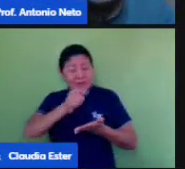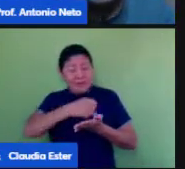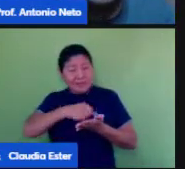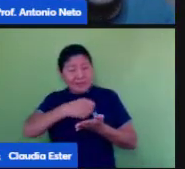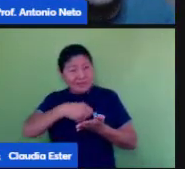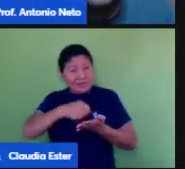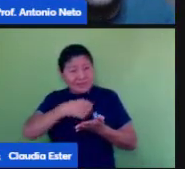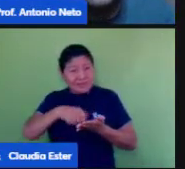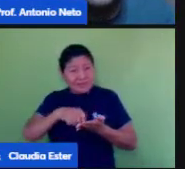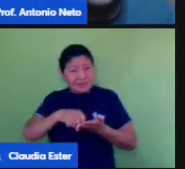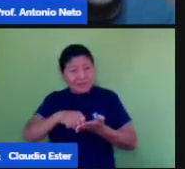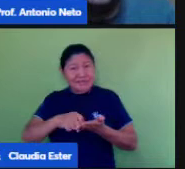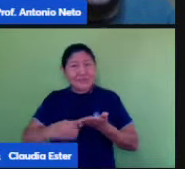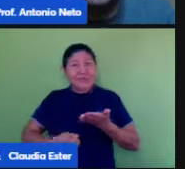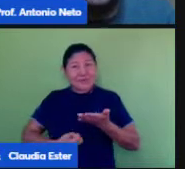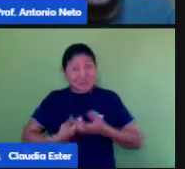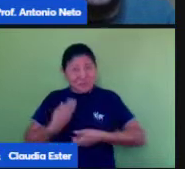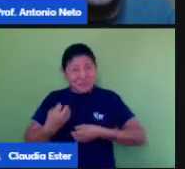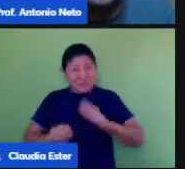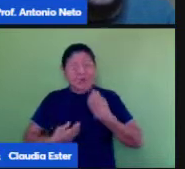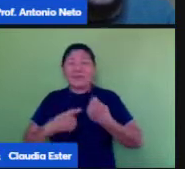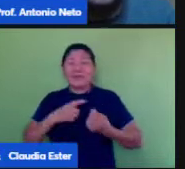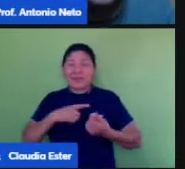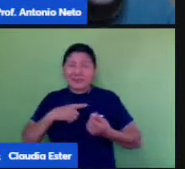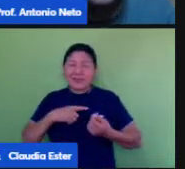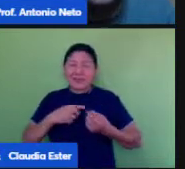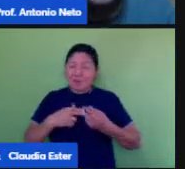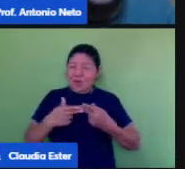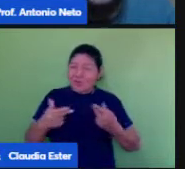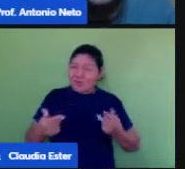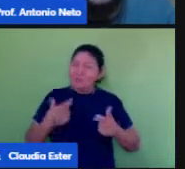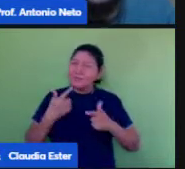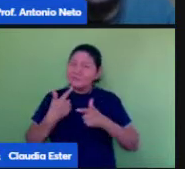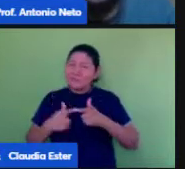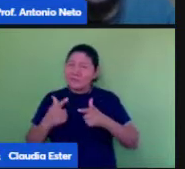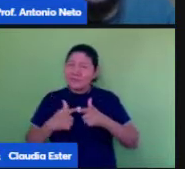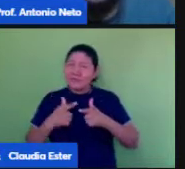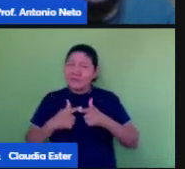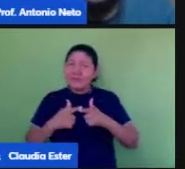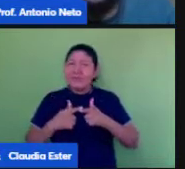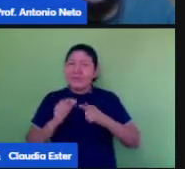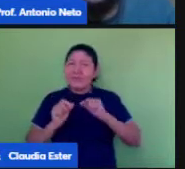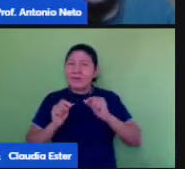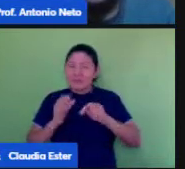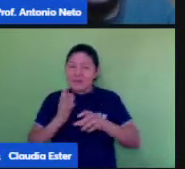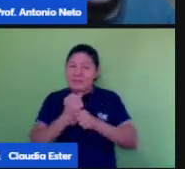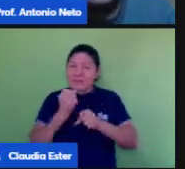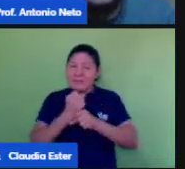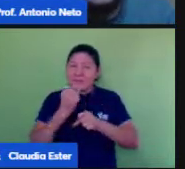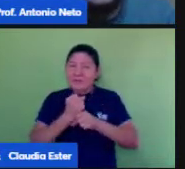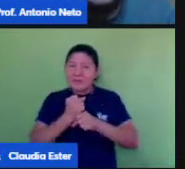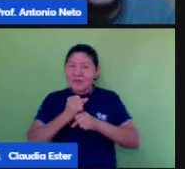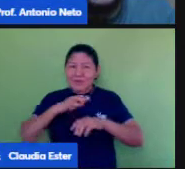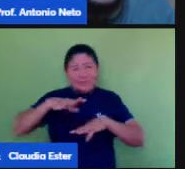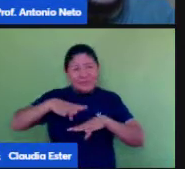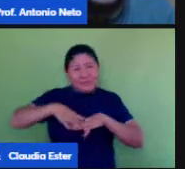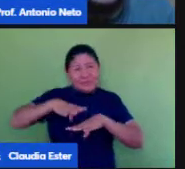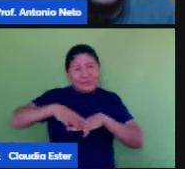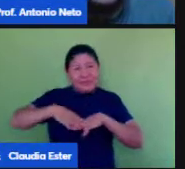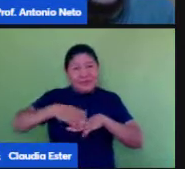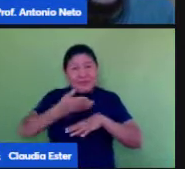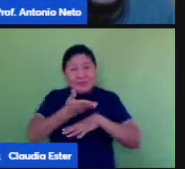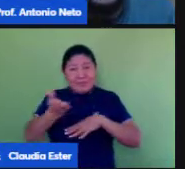poema existem situações problemas, situações matemáticas, em que o aluno vai fazer a leitura e vai